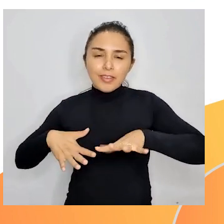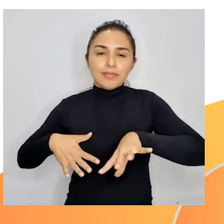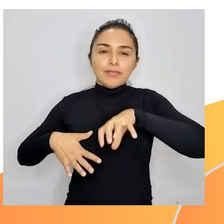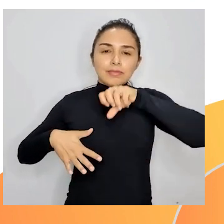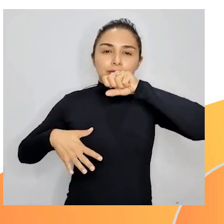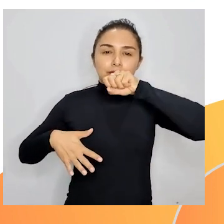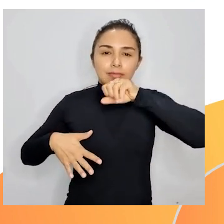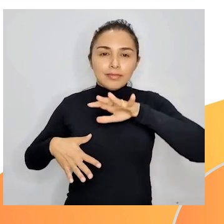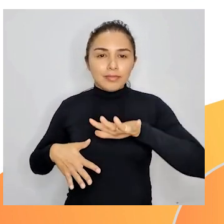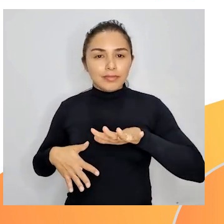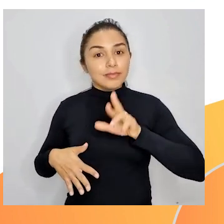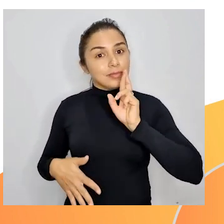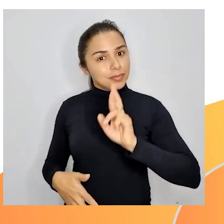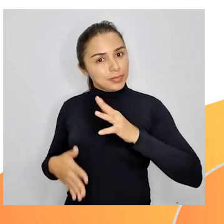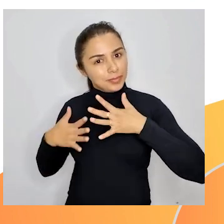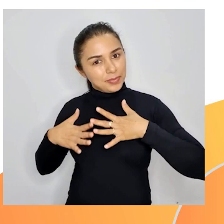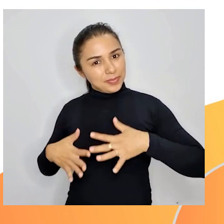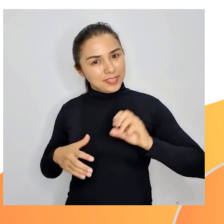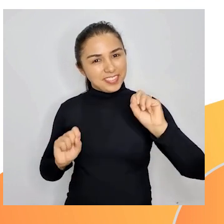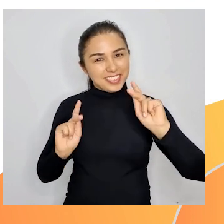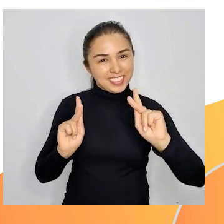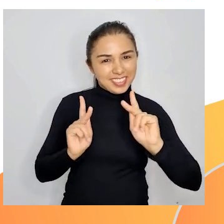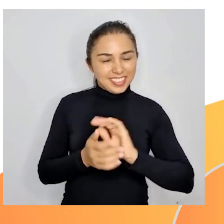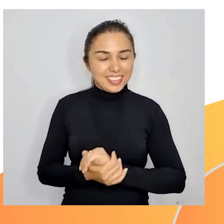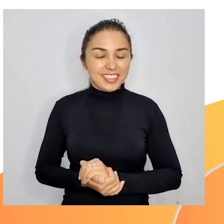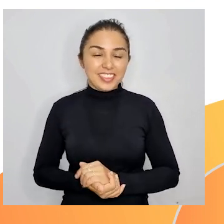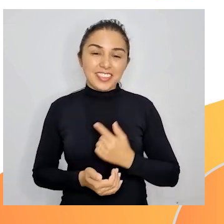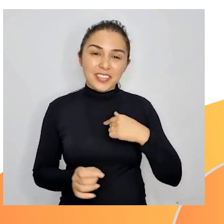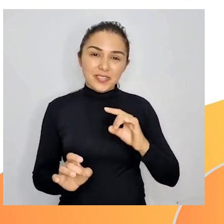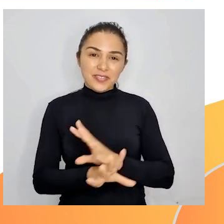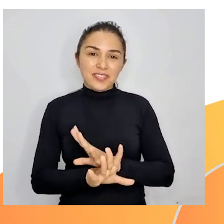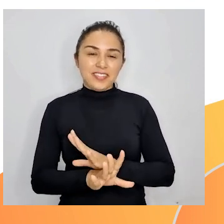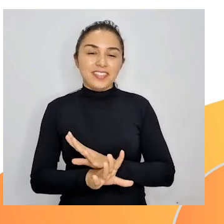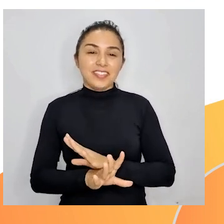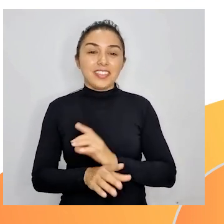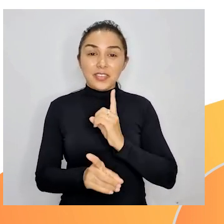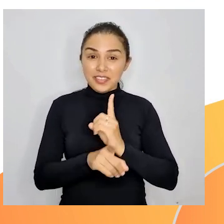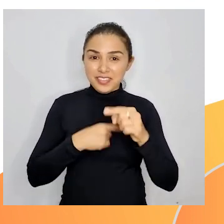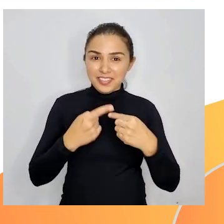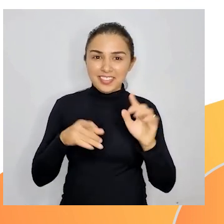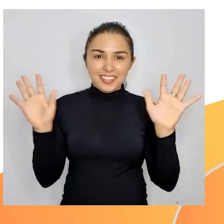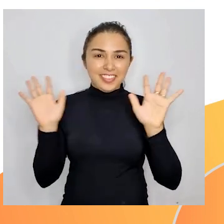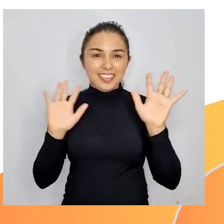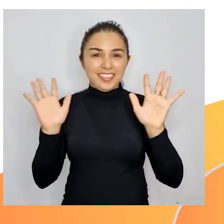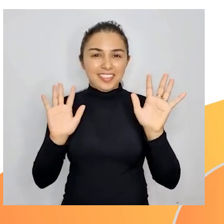tranquilidade. Tudo bem? Eu vou ficando por aqui e até a próxima. Tchau!